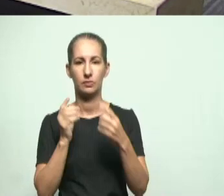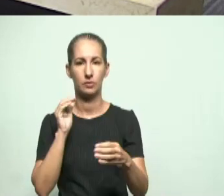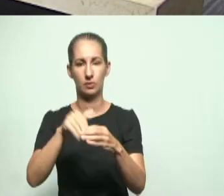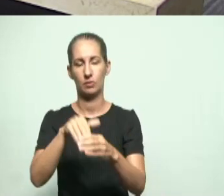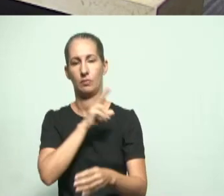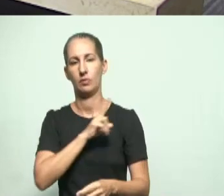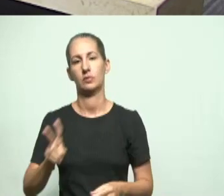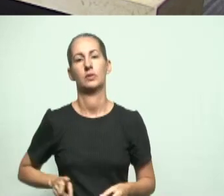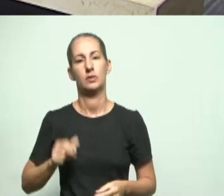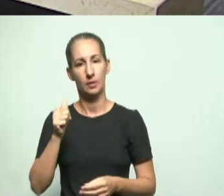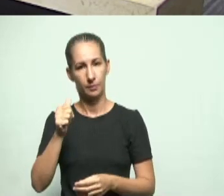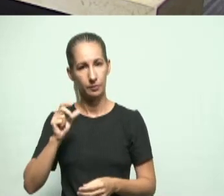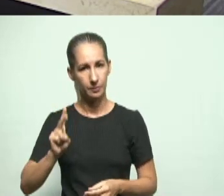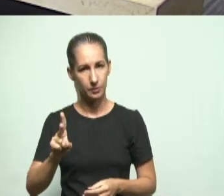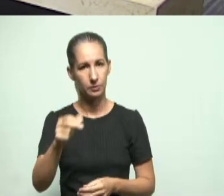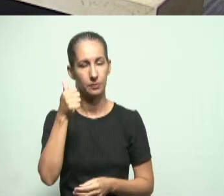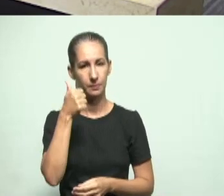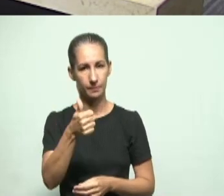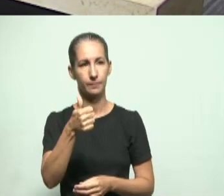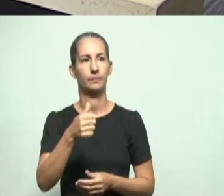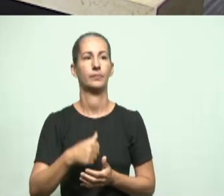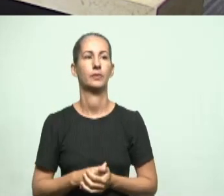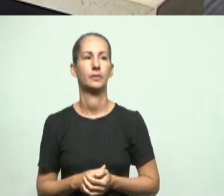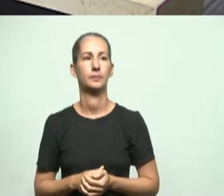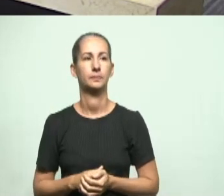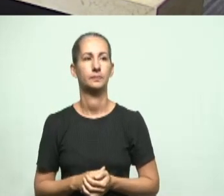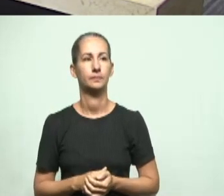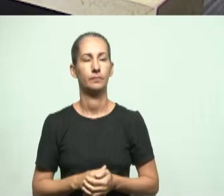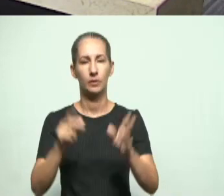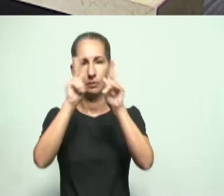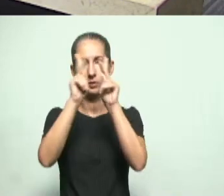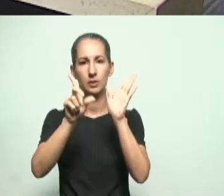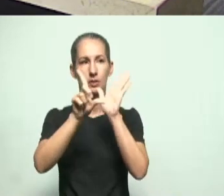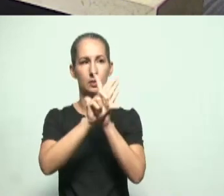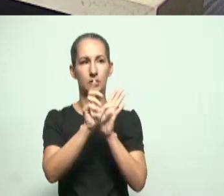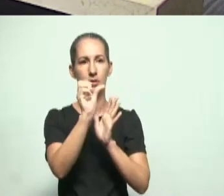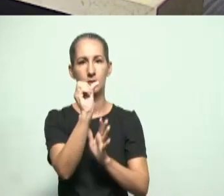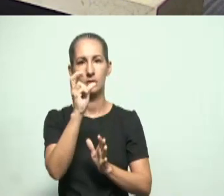encerrada a discussão, a votos, vereadores que aprovam, permaneçam como estão, aprovado. Projeto de lei